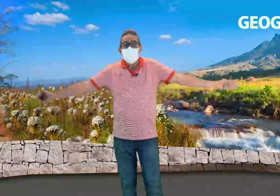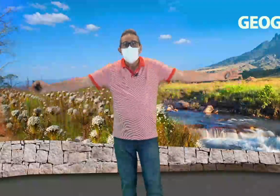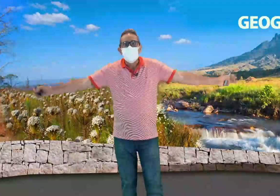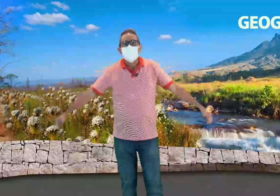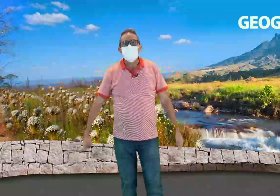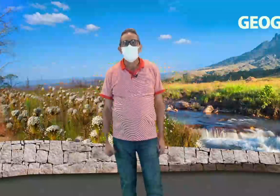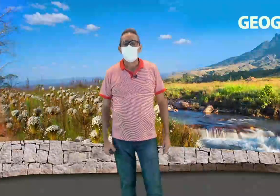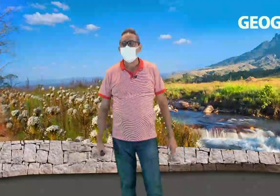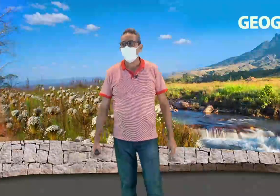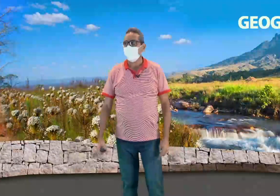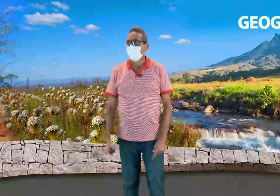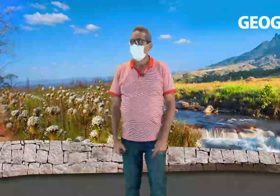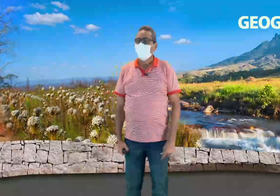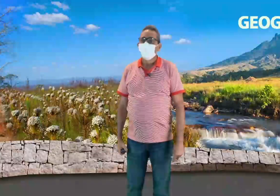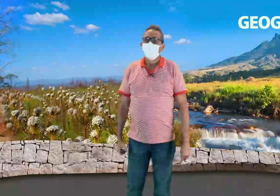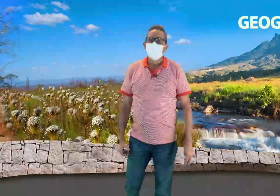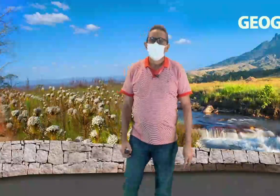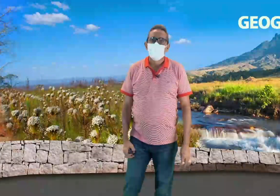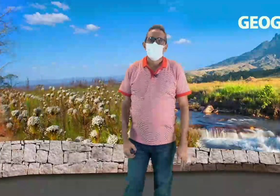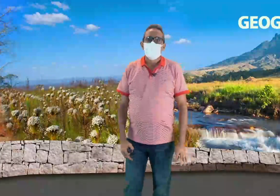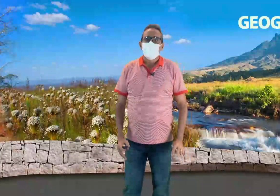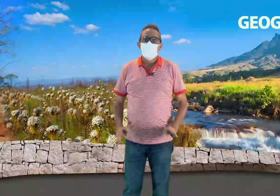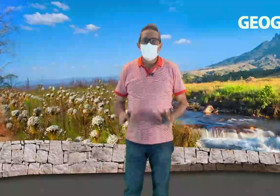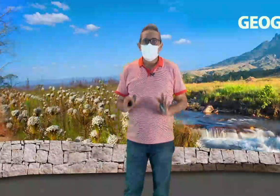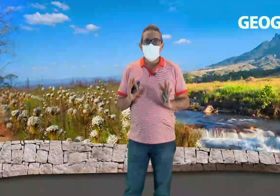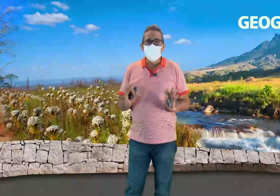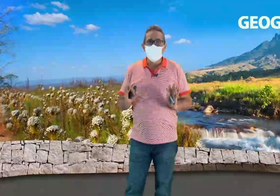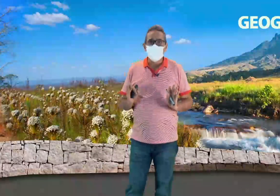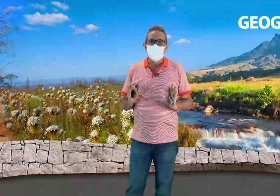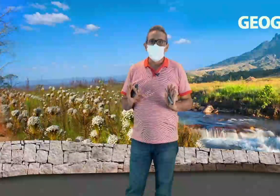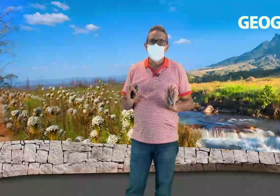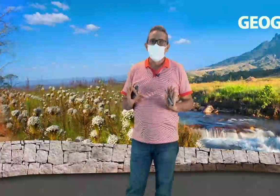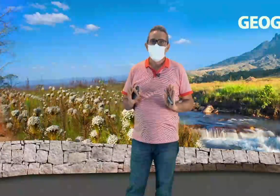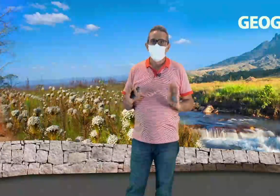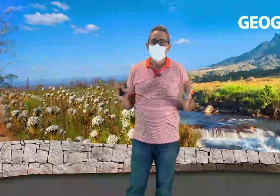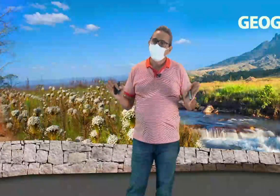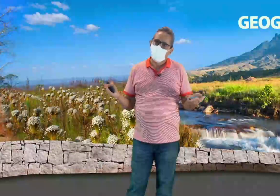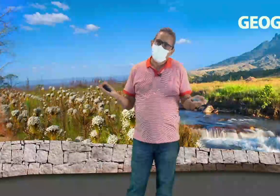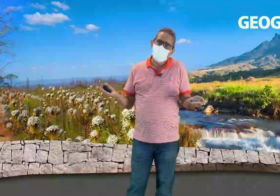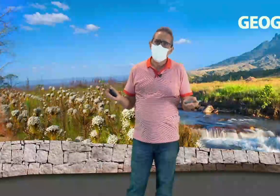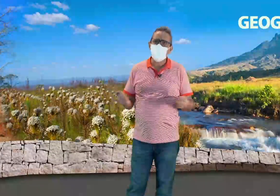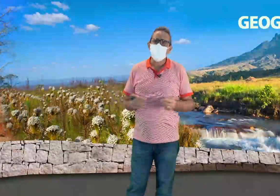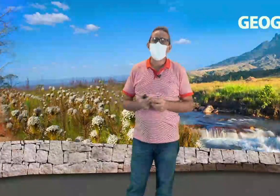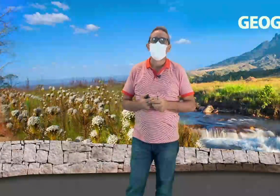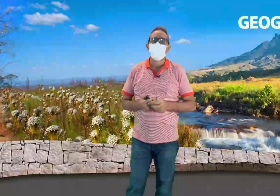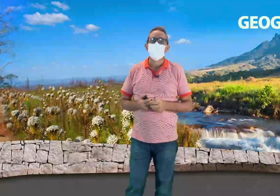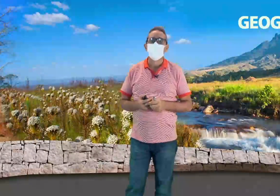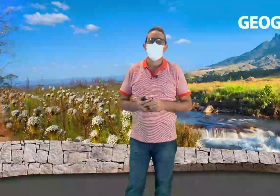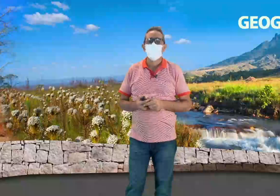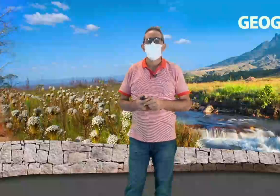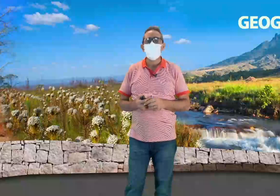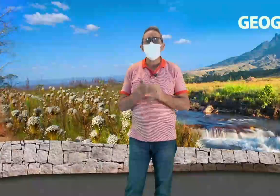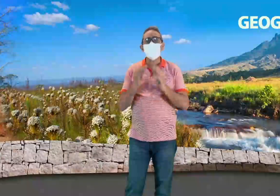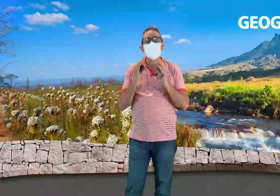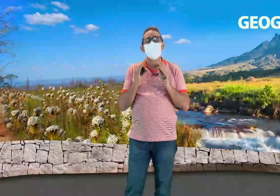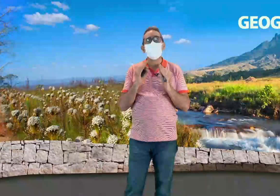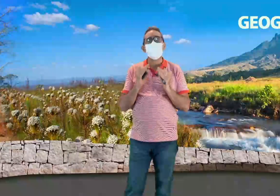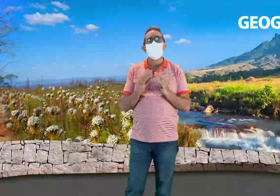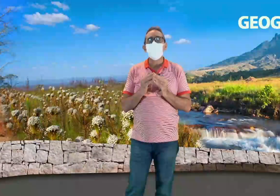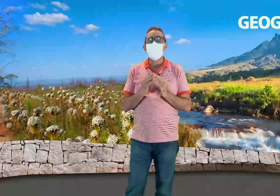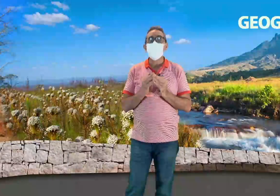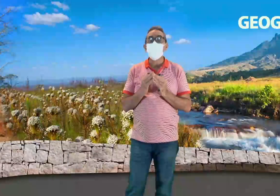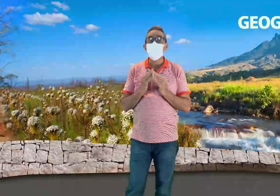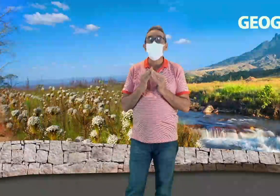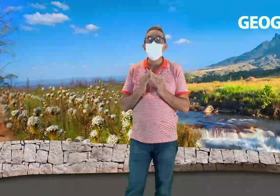Olá, e aí? Como é que foi? Ficou alguma dúvida? Ou não? Esse conteúdo é fácil. Isso